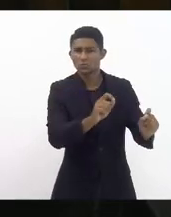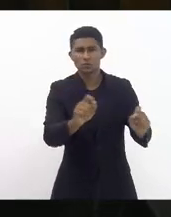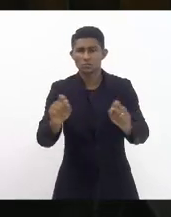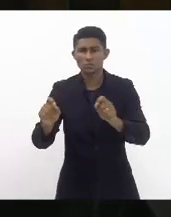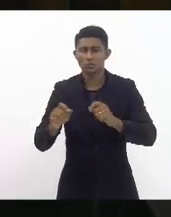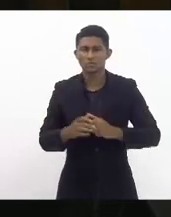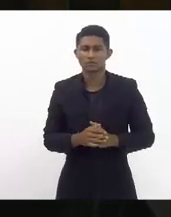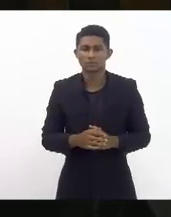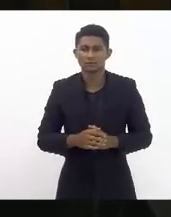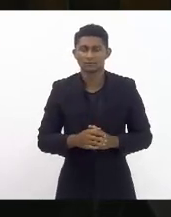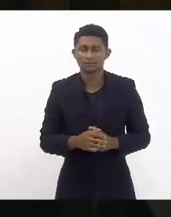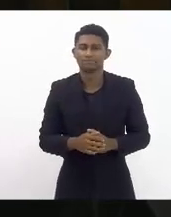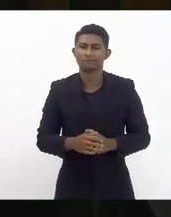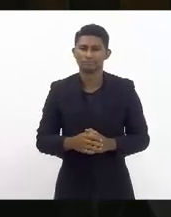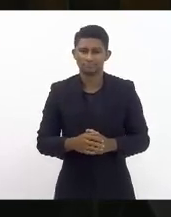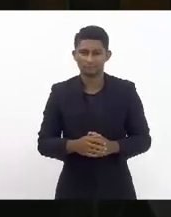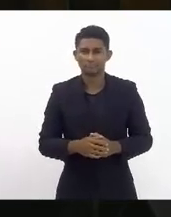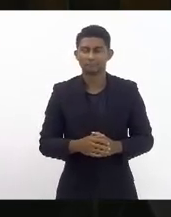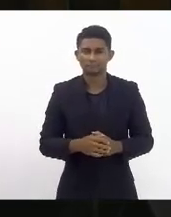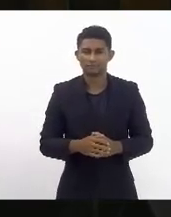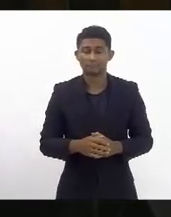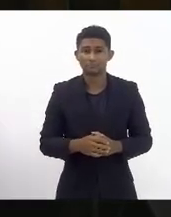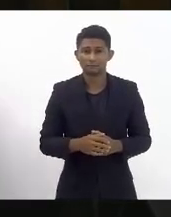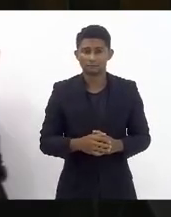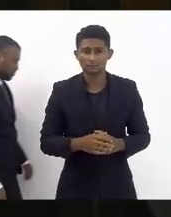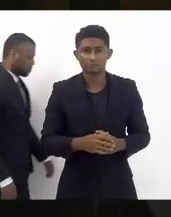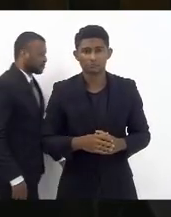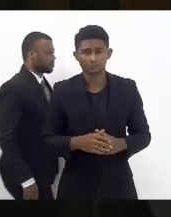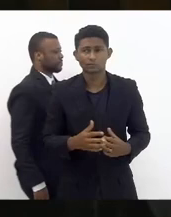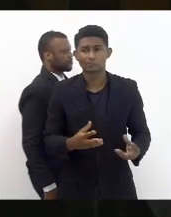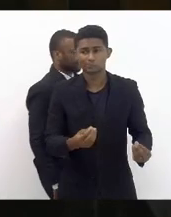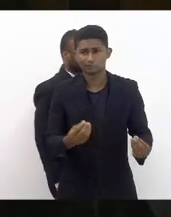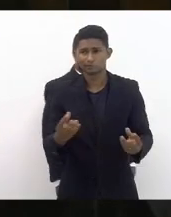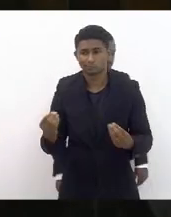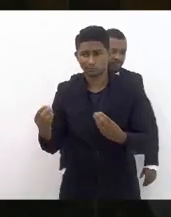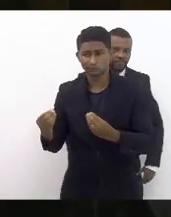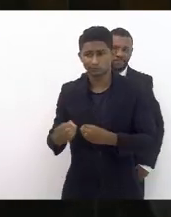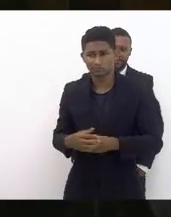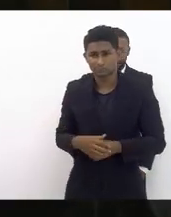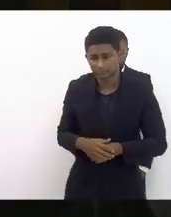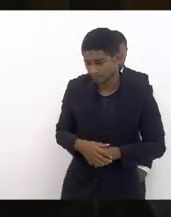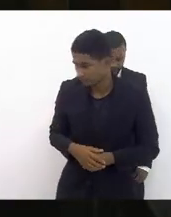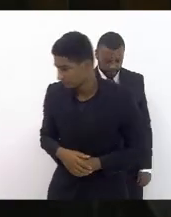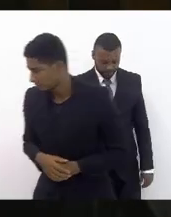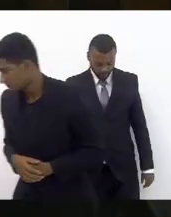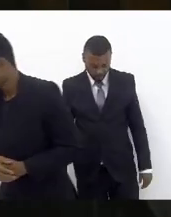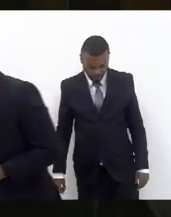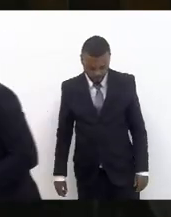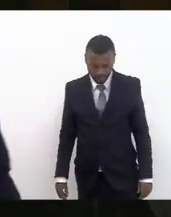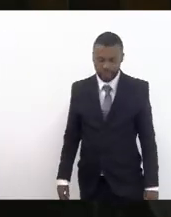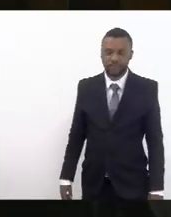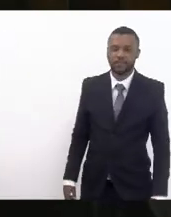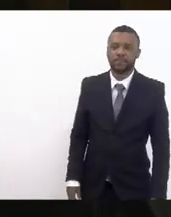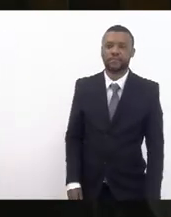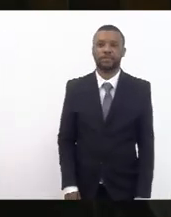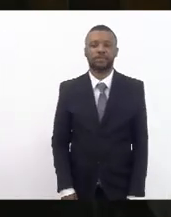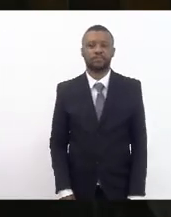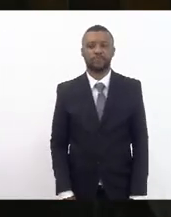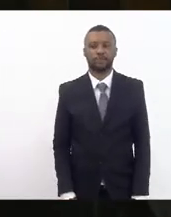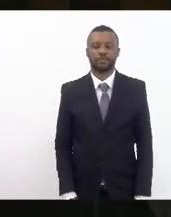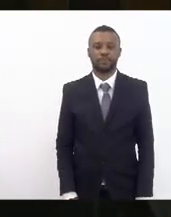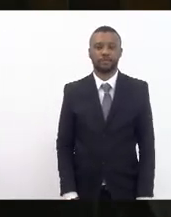que muitas vezes o povo, nós, morremos pela